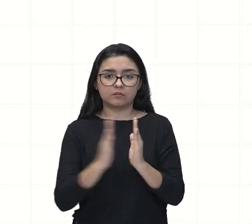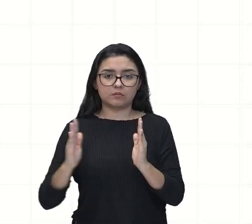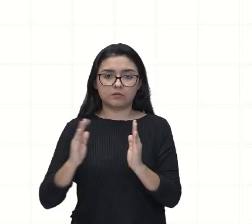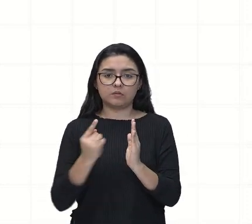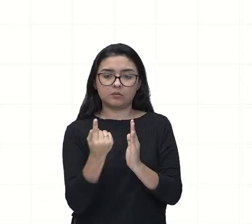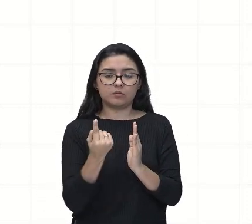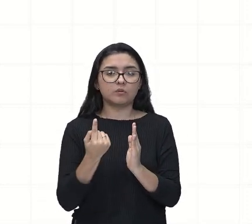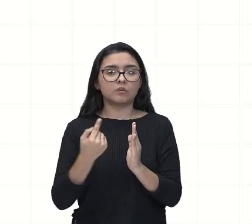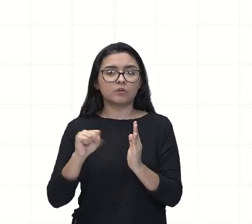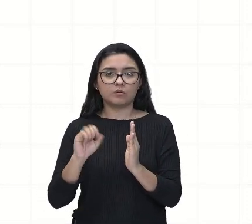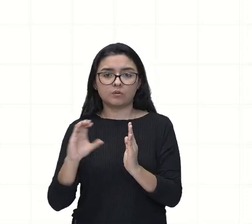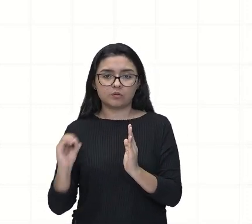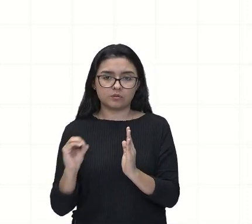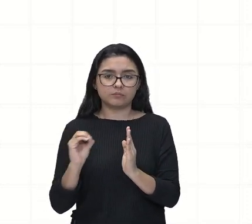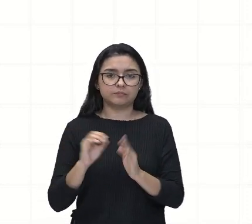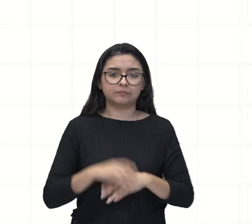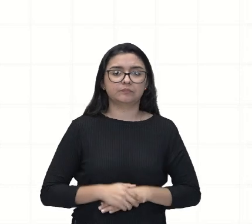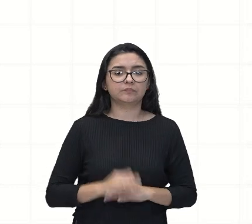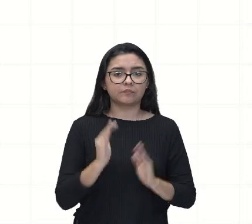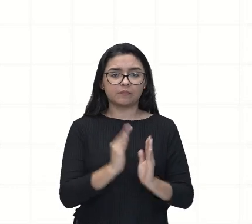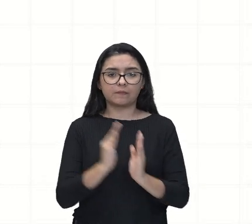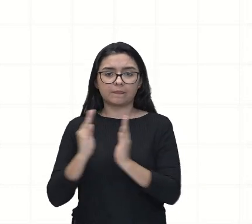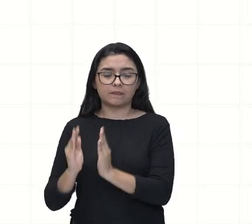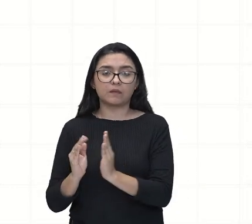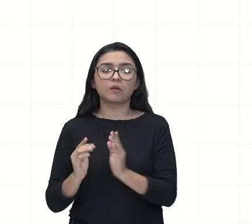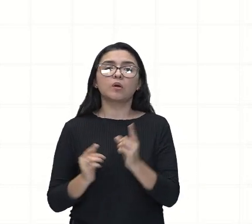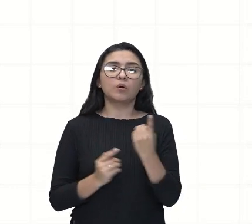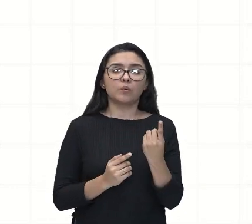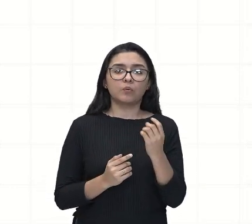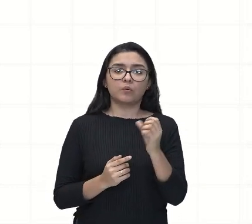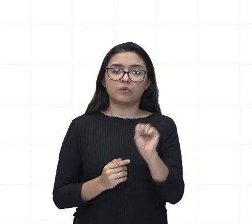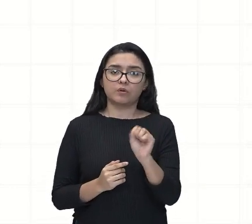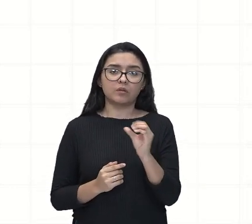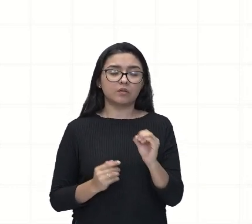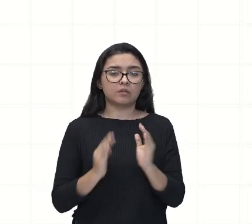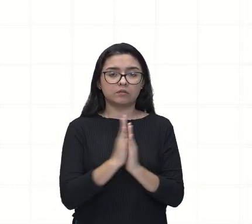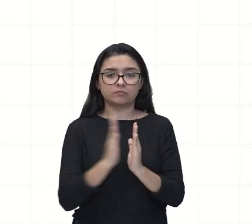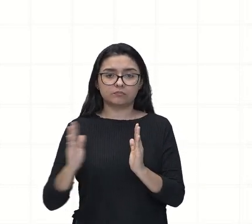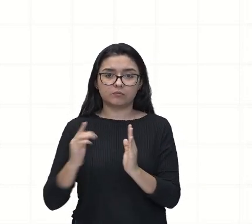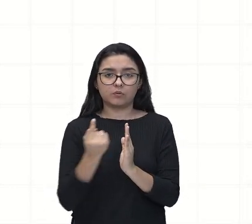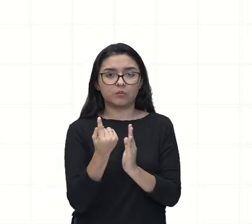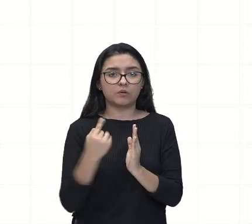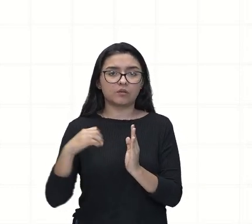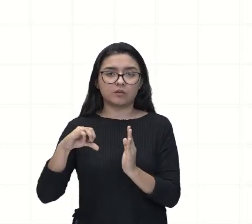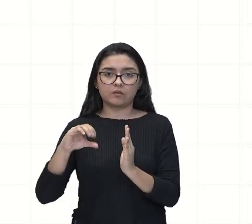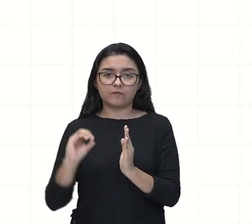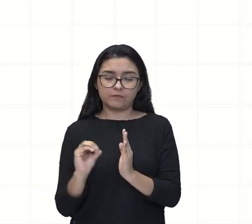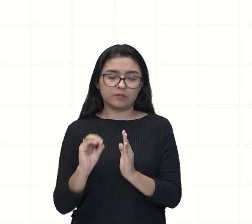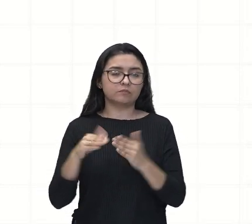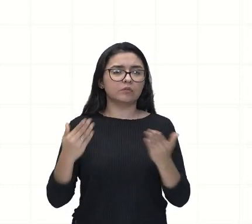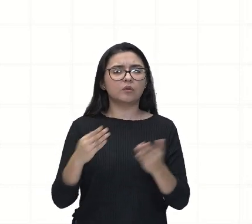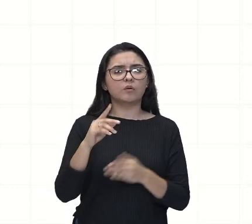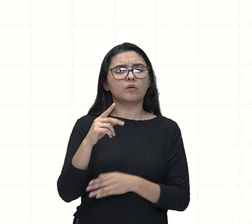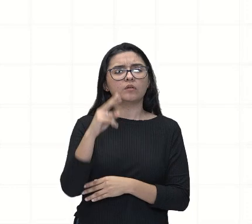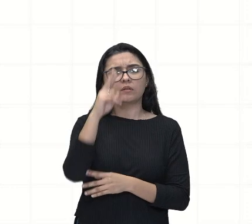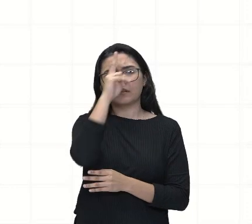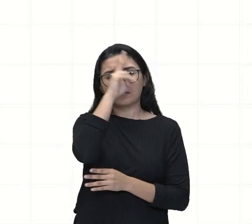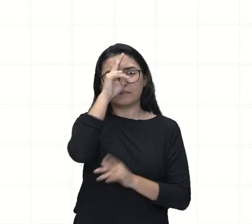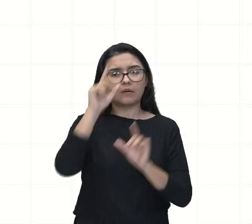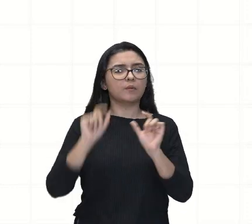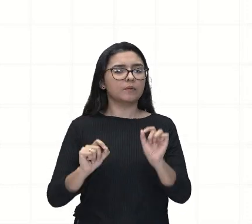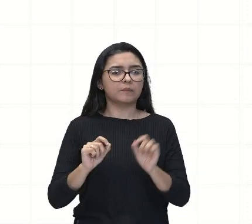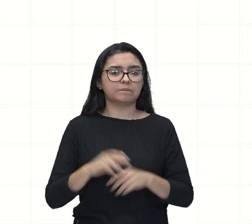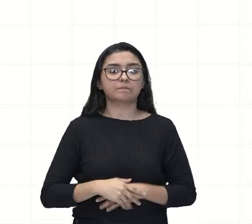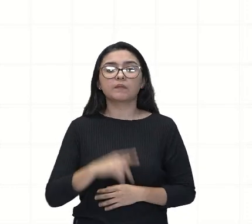de 1,80 a 1,90. É importante a gente lembrar o seguinte, eu tenho 3